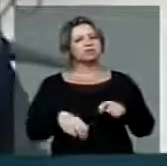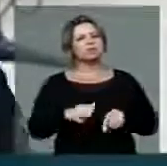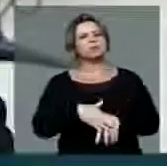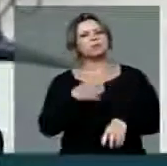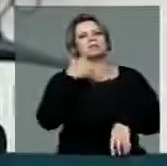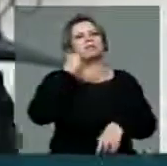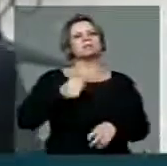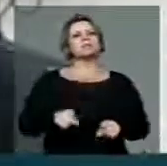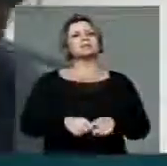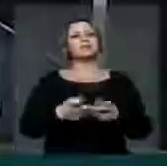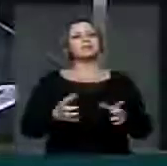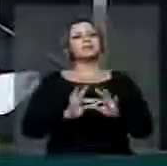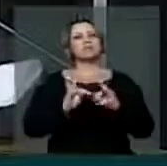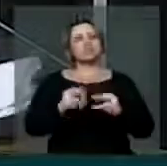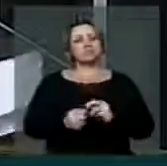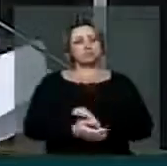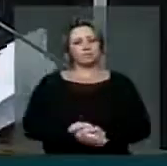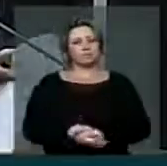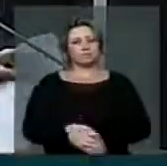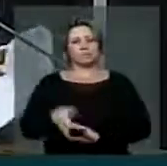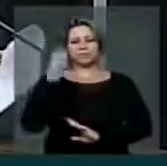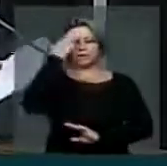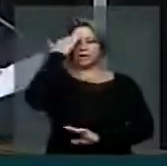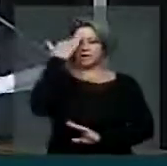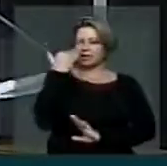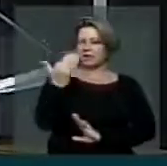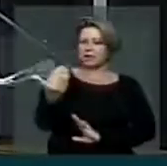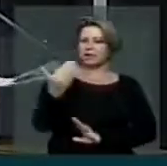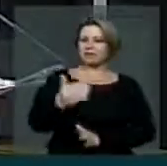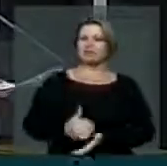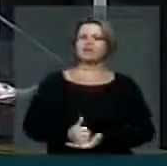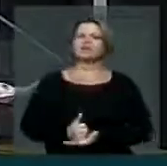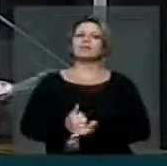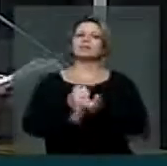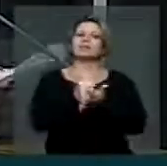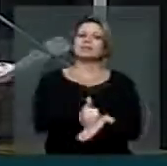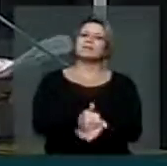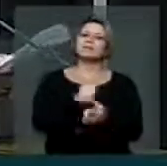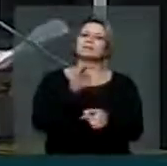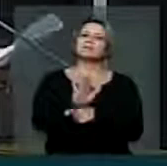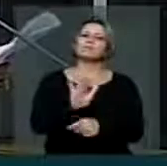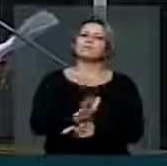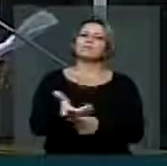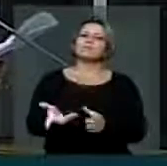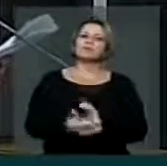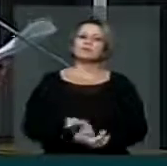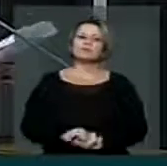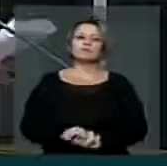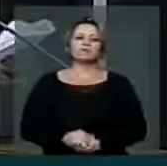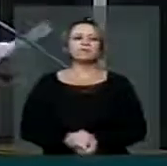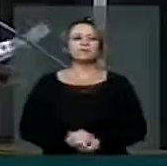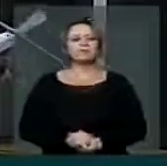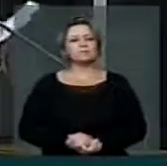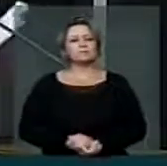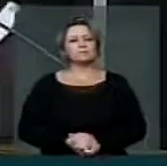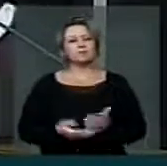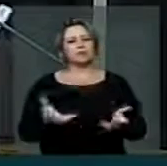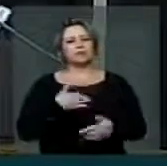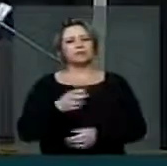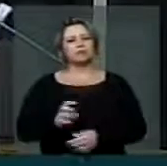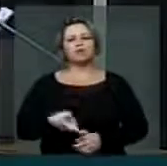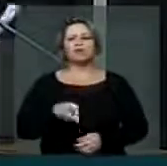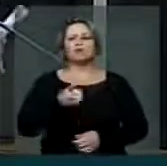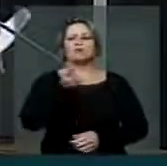melhor assistência a todos. Agradeço a contribuição e enriquecimento da vossa parte e queria